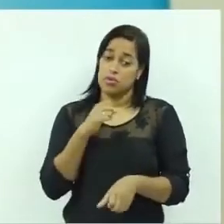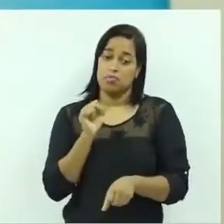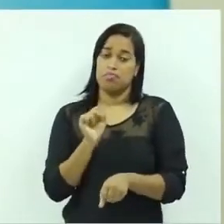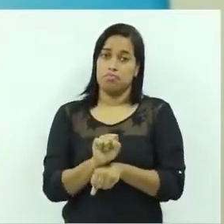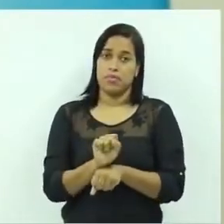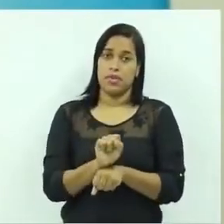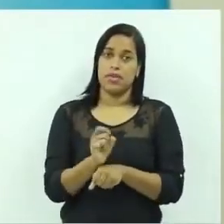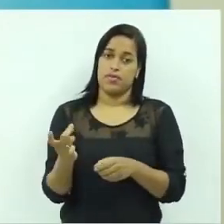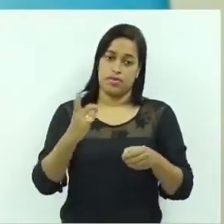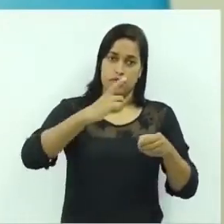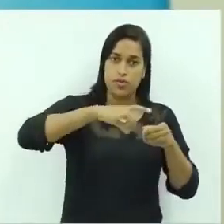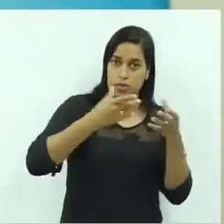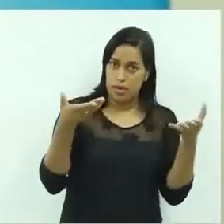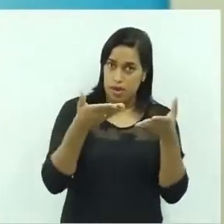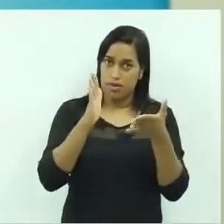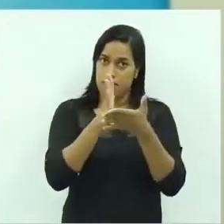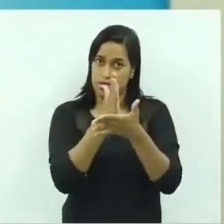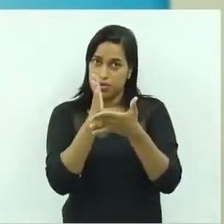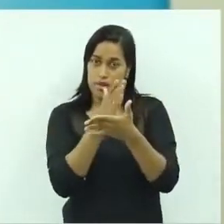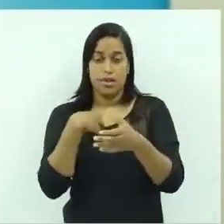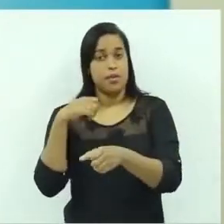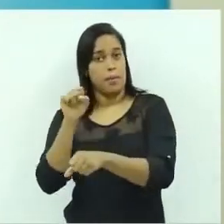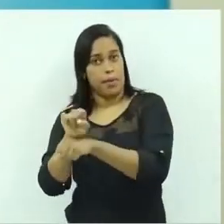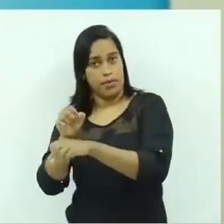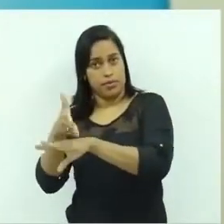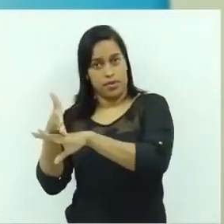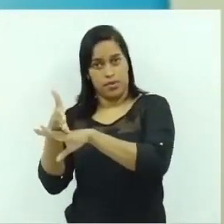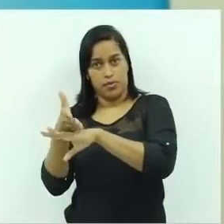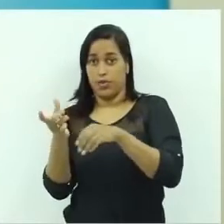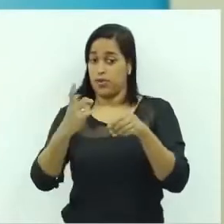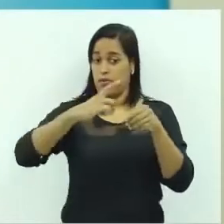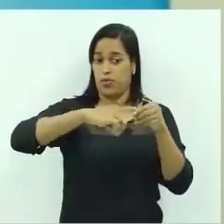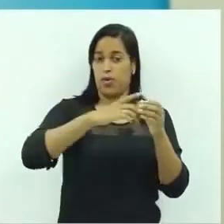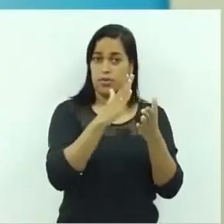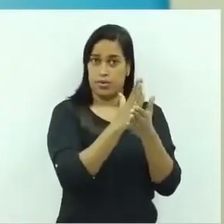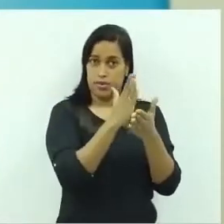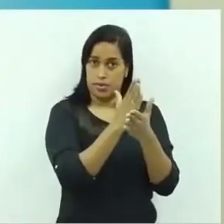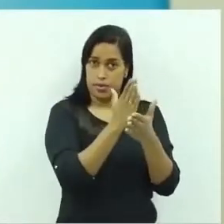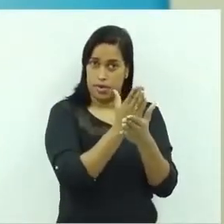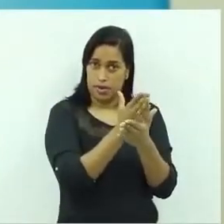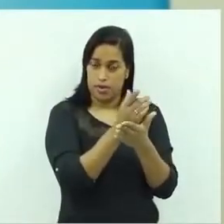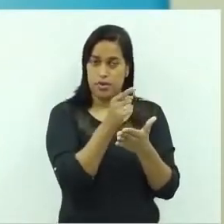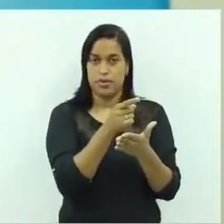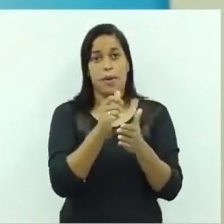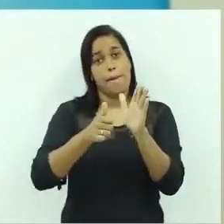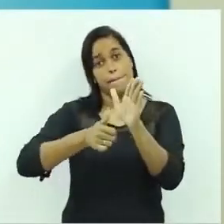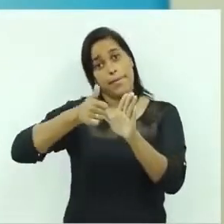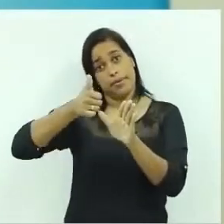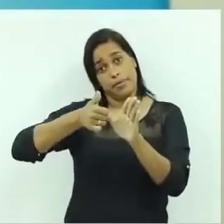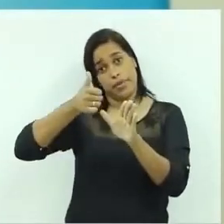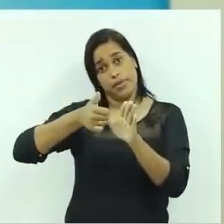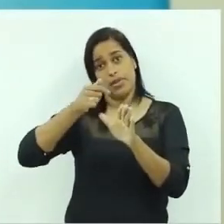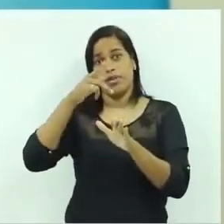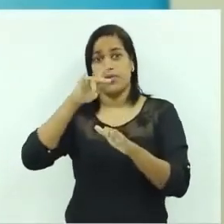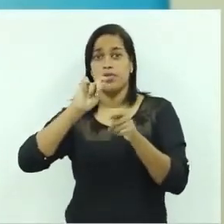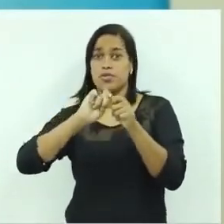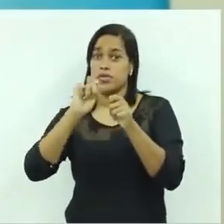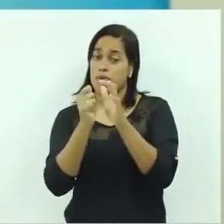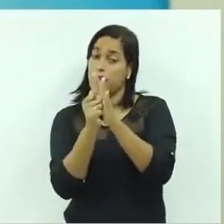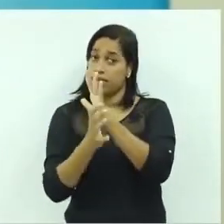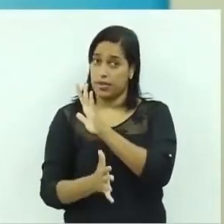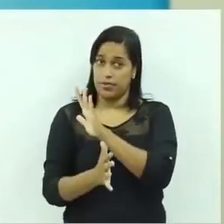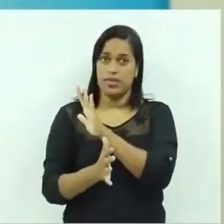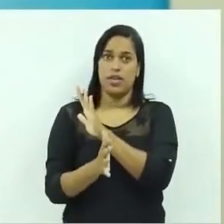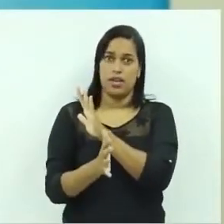costume, vocês vão voltar agora para o caderno, vão dar um pause no vídeo e vão voltar para o caderno. Mas a primeira coisa, eu vou pedir para vocês fazerem uma